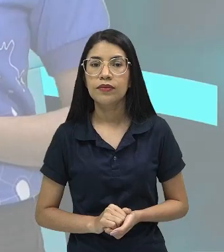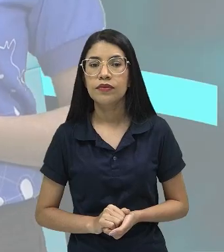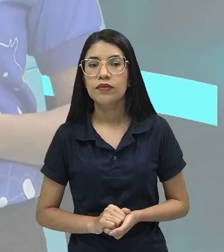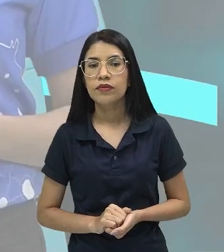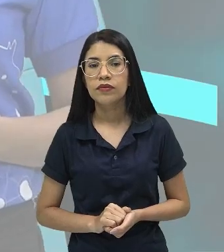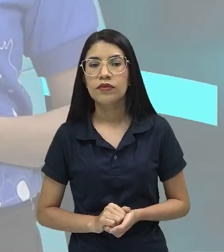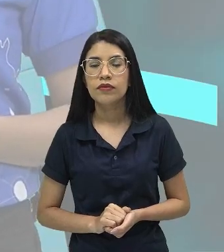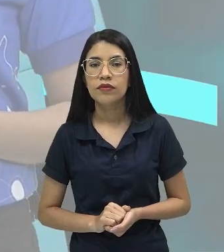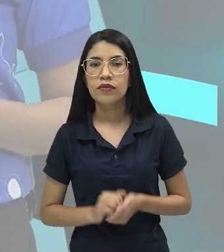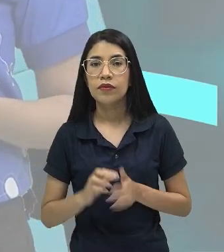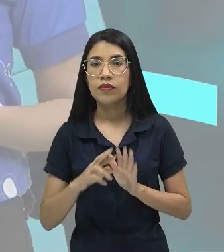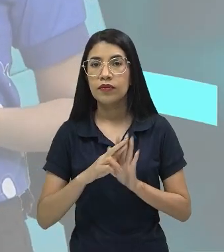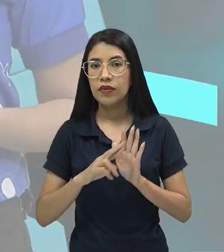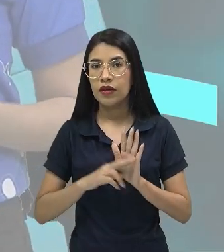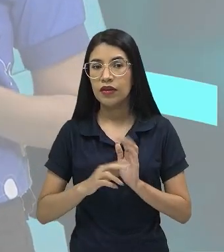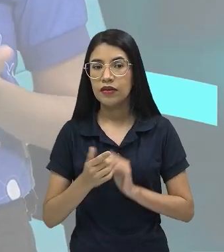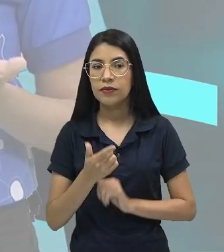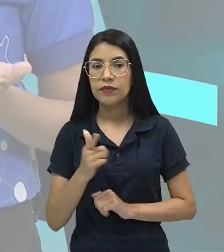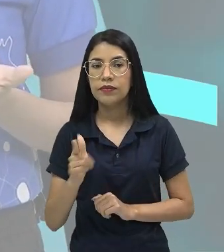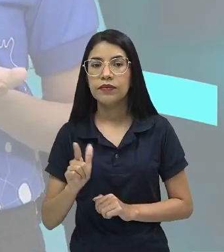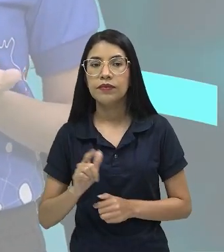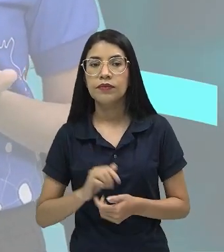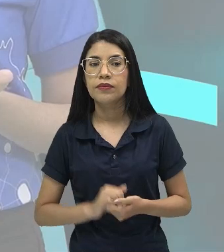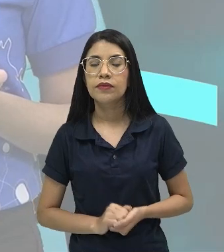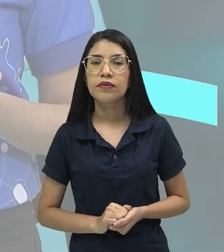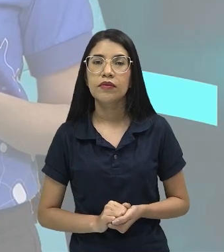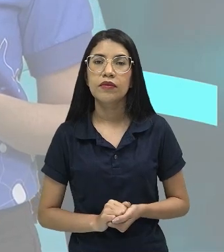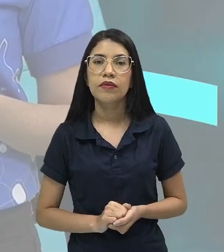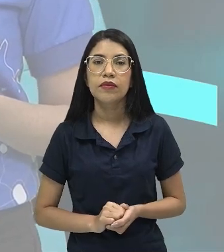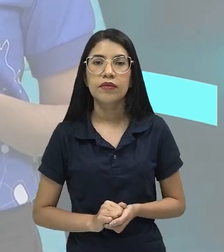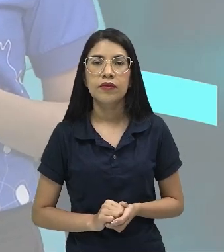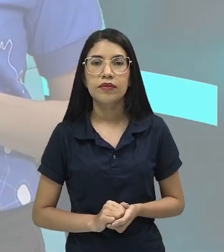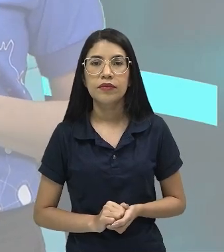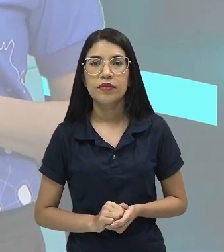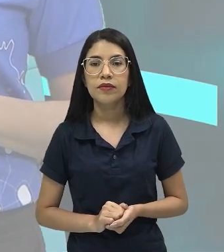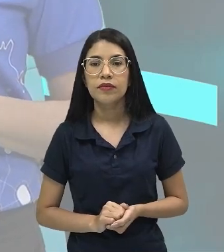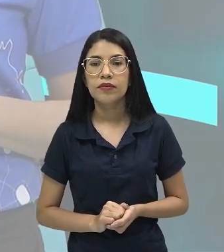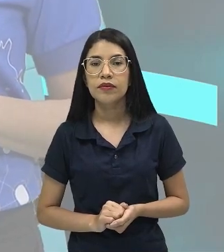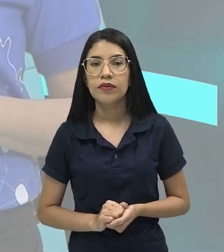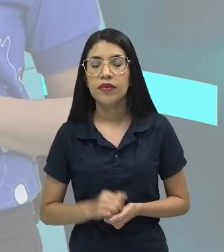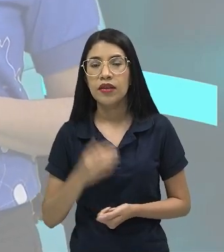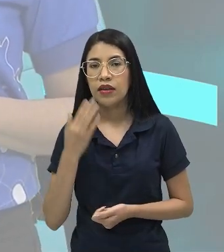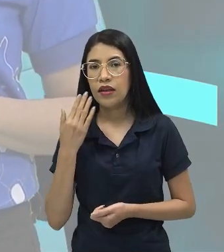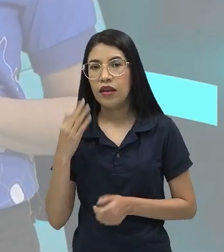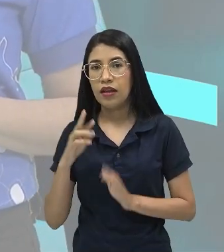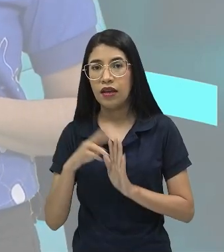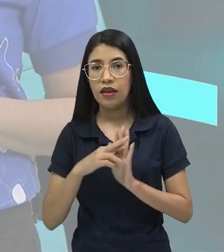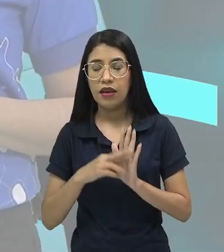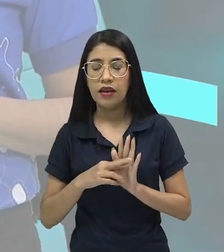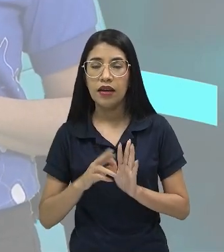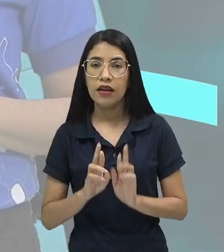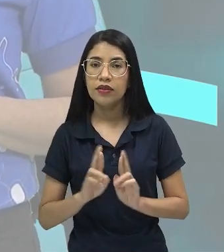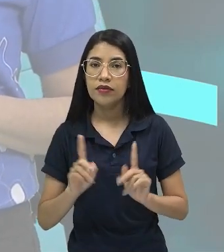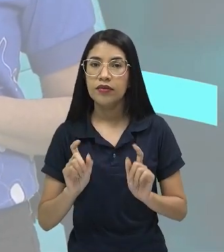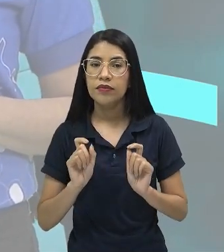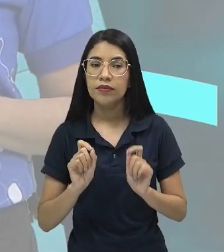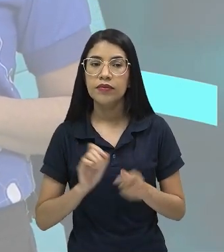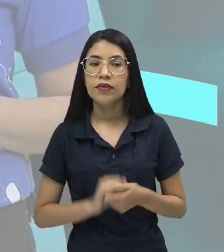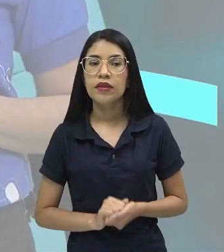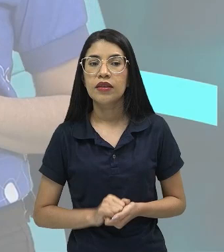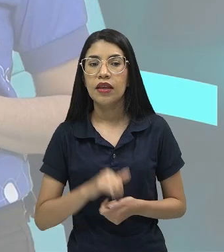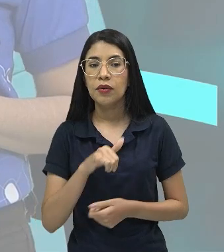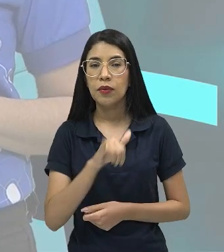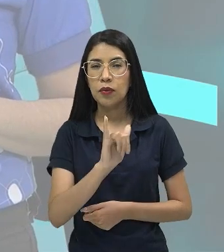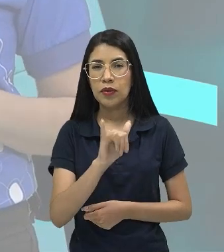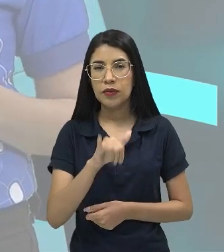regras. Bem, a próxima regra que vocês observaram aí, olha só. Tá marcado ali o Y lá